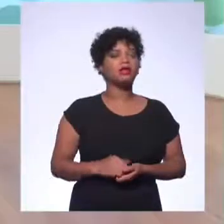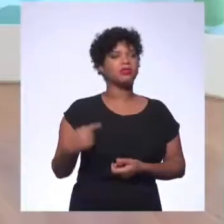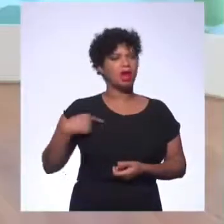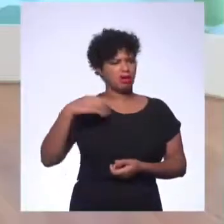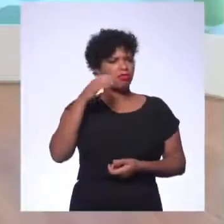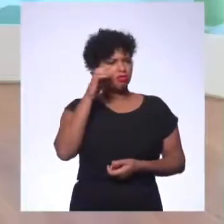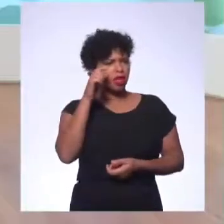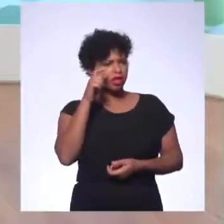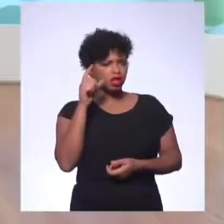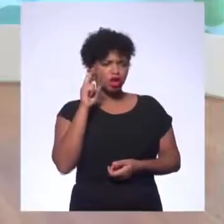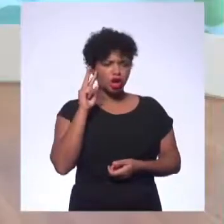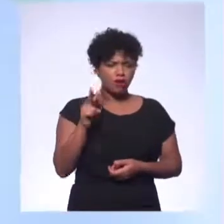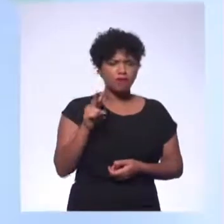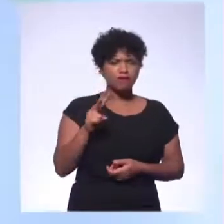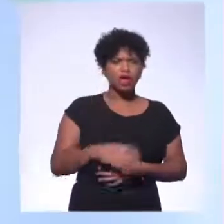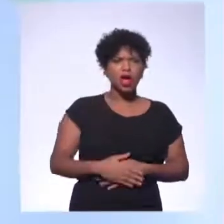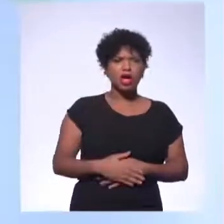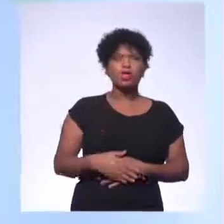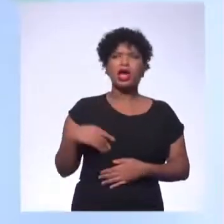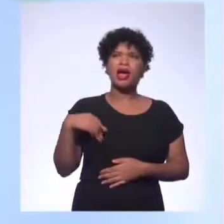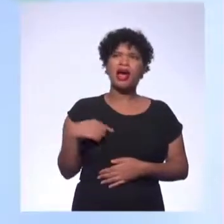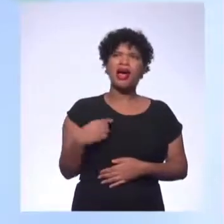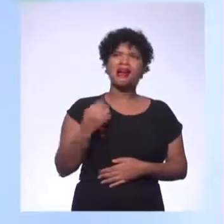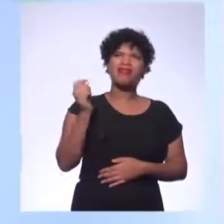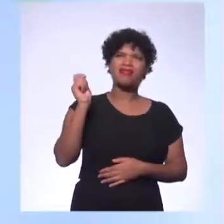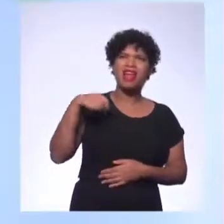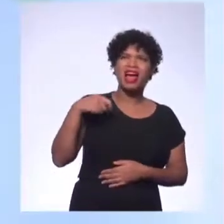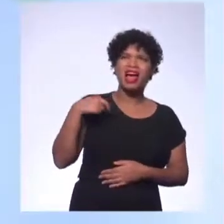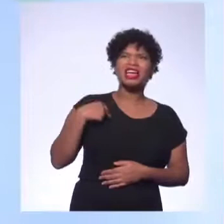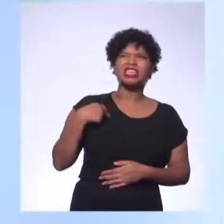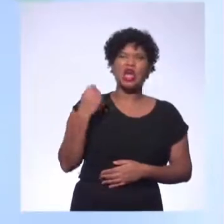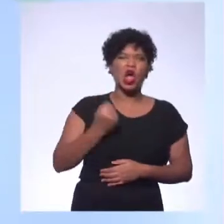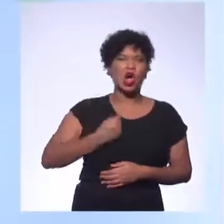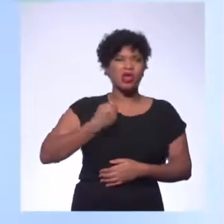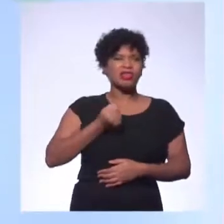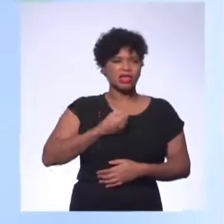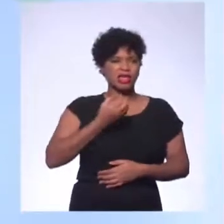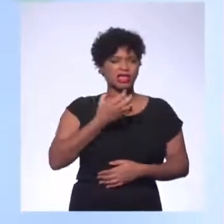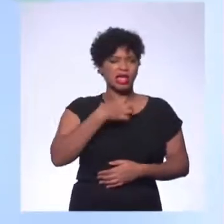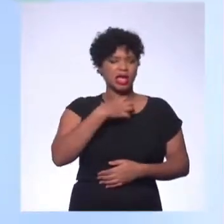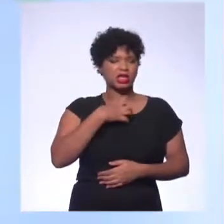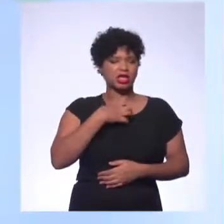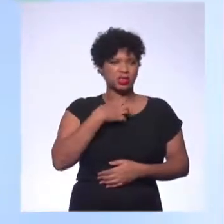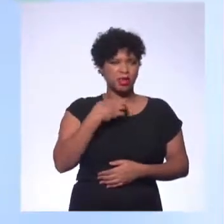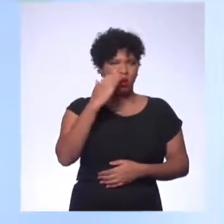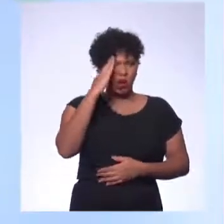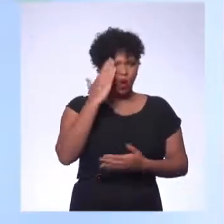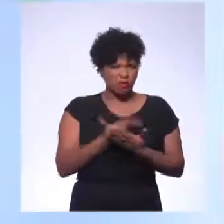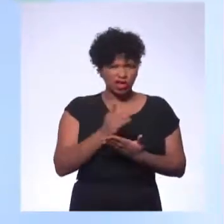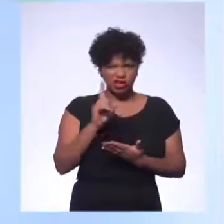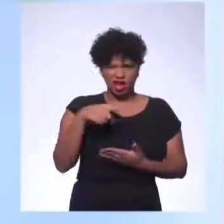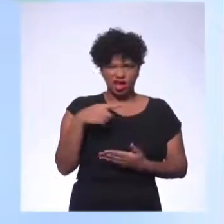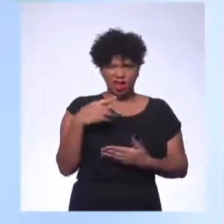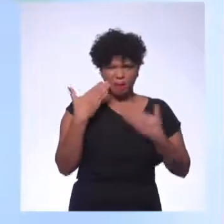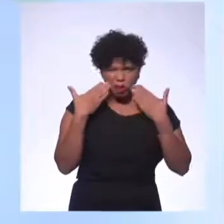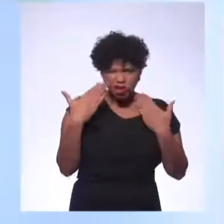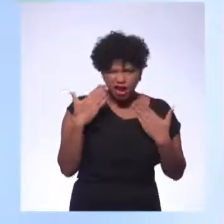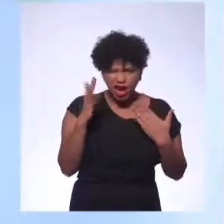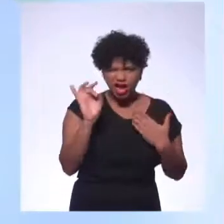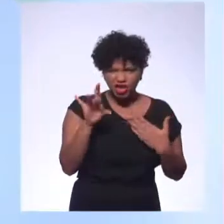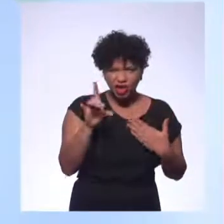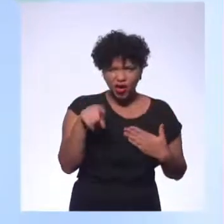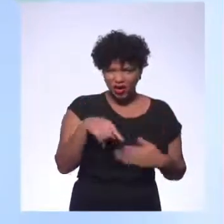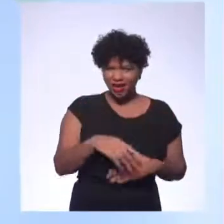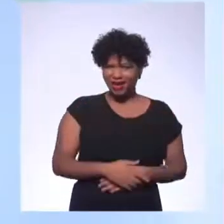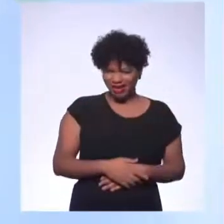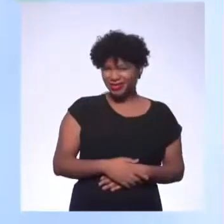professor Mauro, quando o aluno colocou ali dar a impressão de estar confiante. E esse dar a impressão de